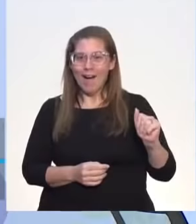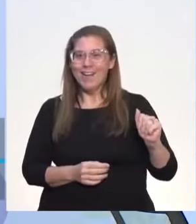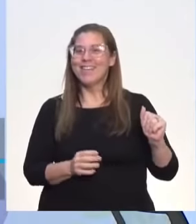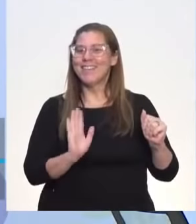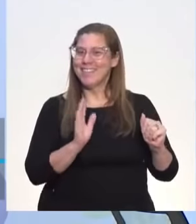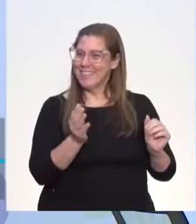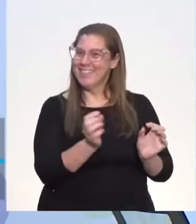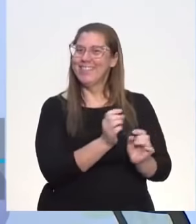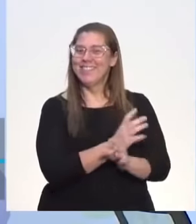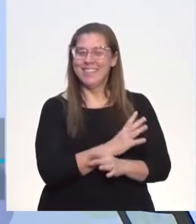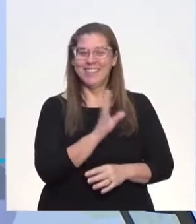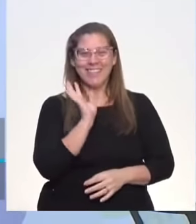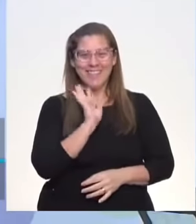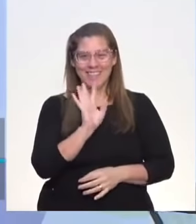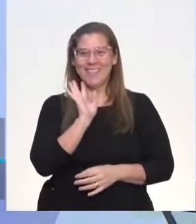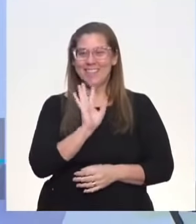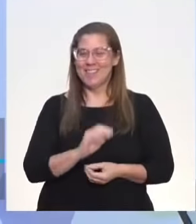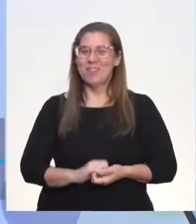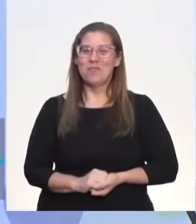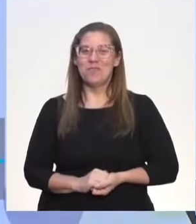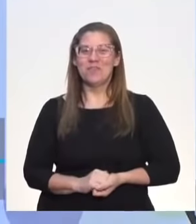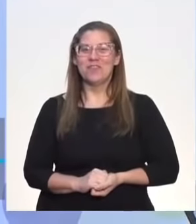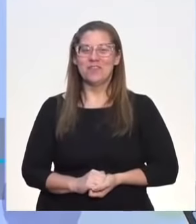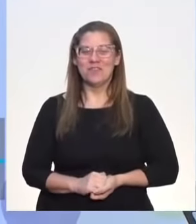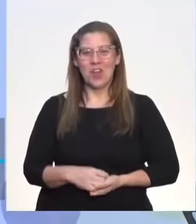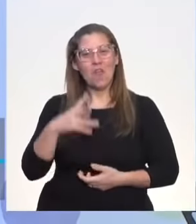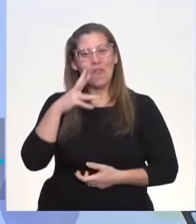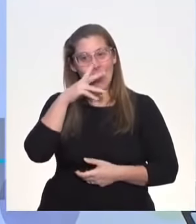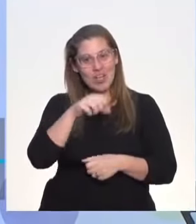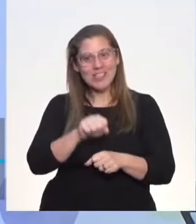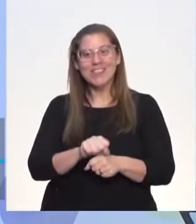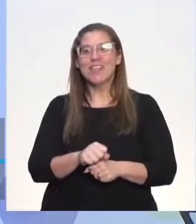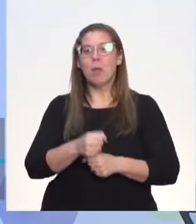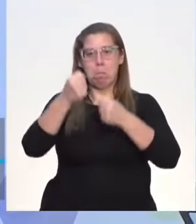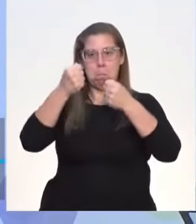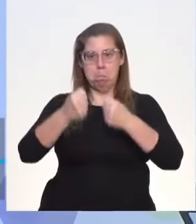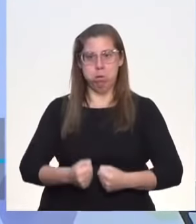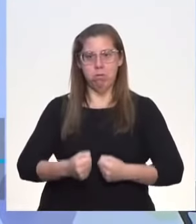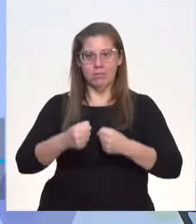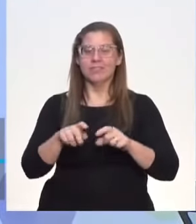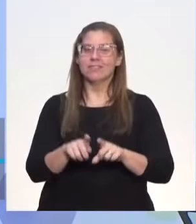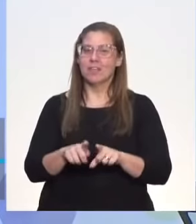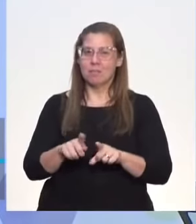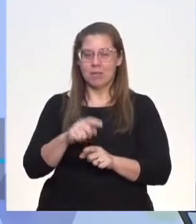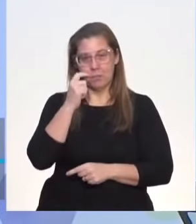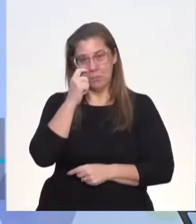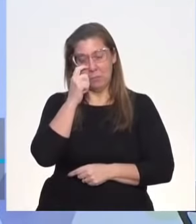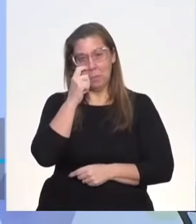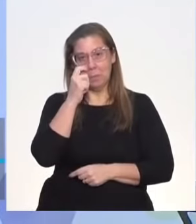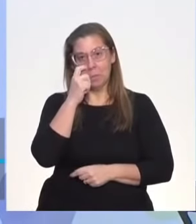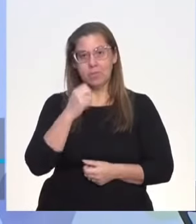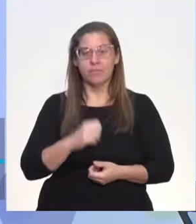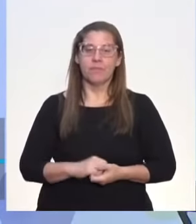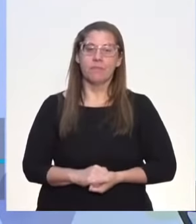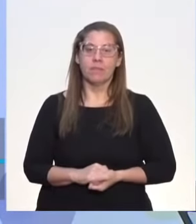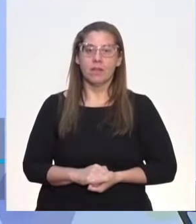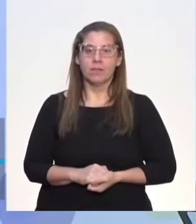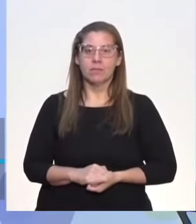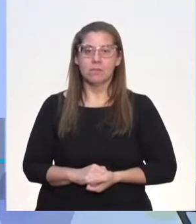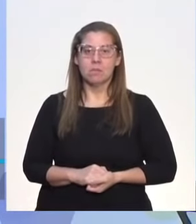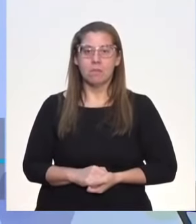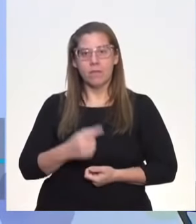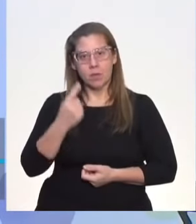uso Monjolo muito bem Professora Muito bem colocados a energia potencial gravitacional bom a gente mostrou aí uma versão moderna da